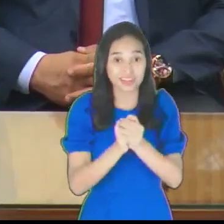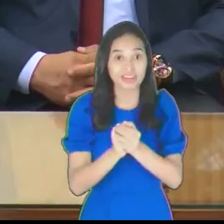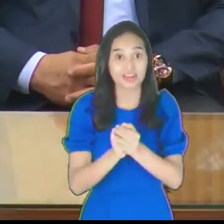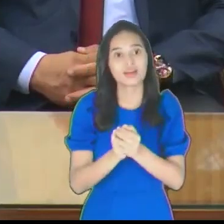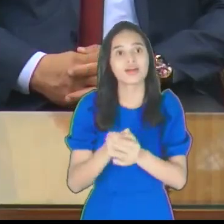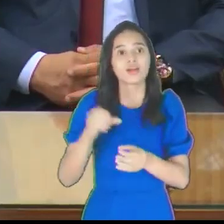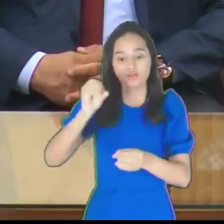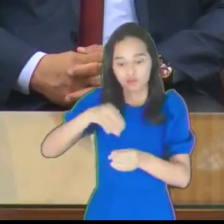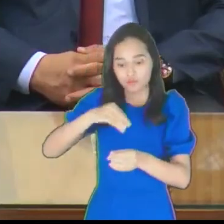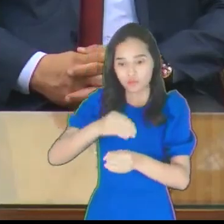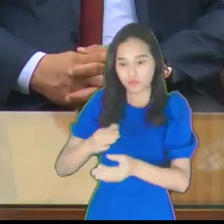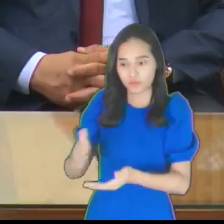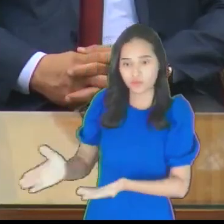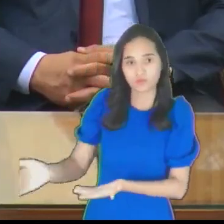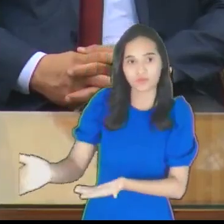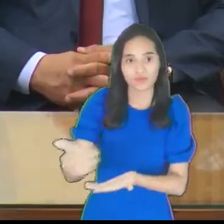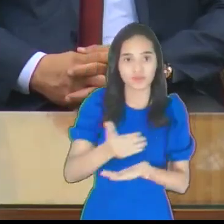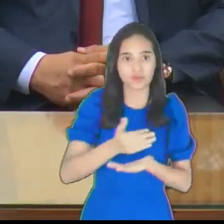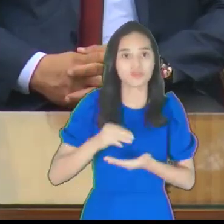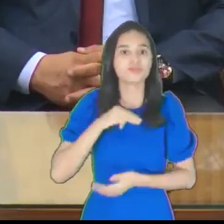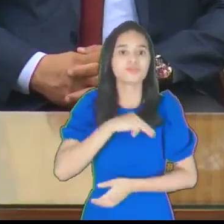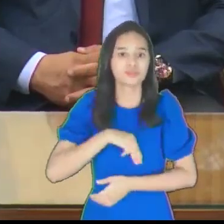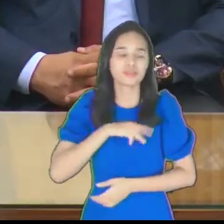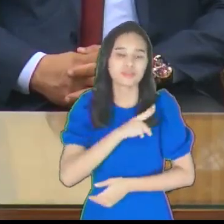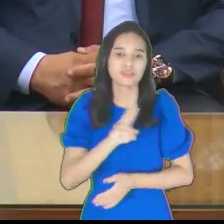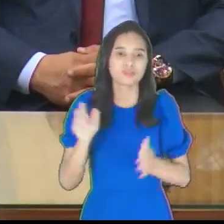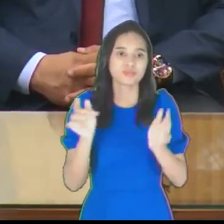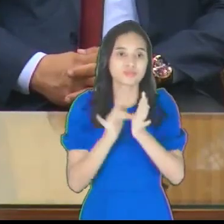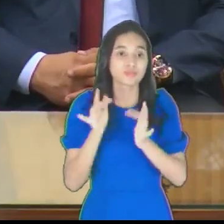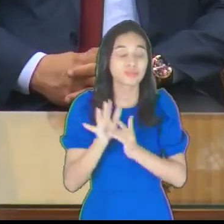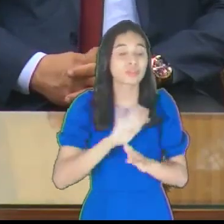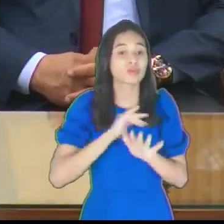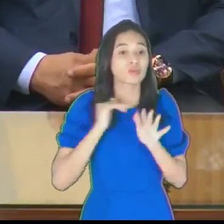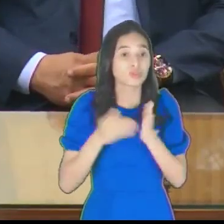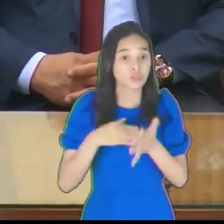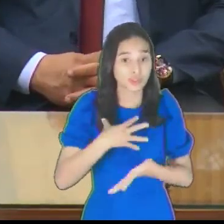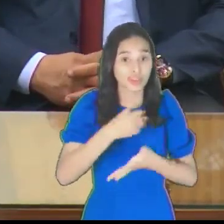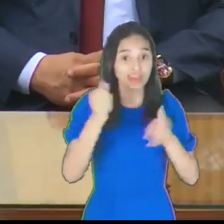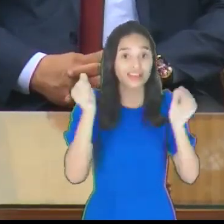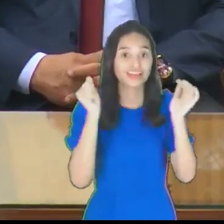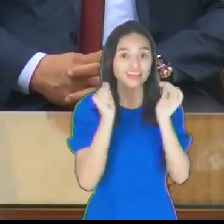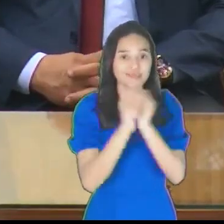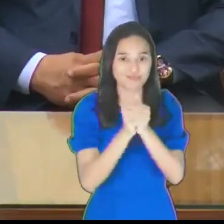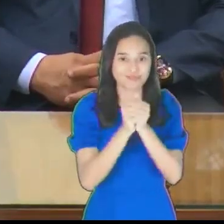recolher a oferta missionária em nome de Jesus. E todos dizem o que, meus amados irmãos?